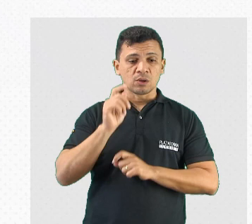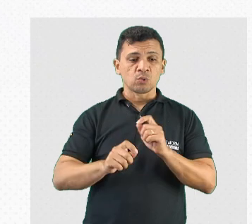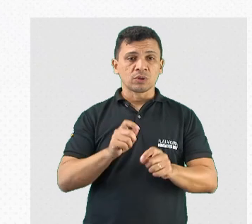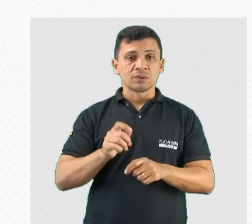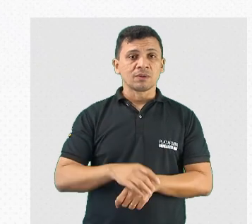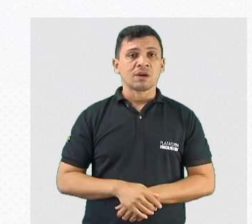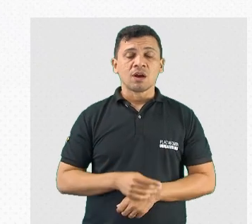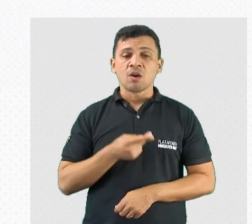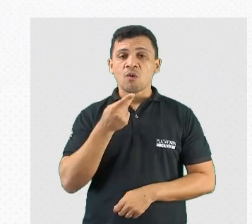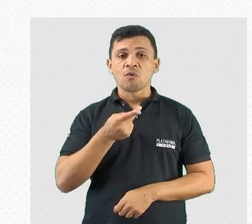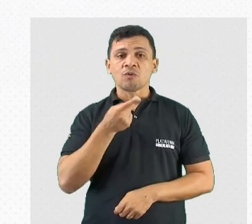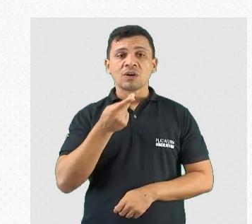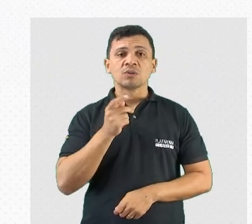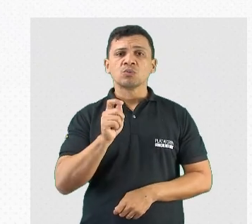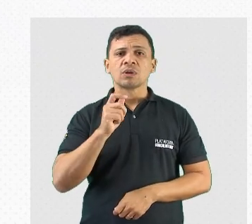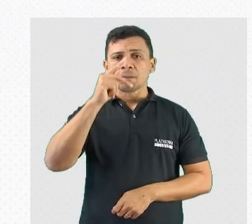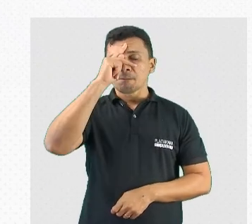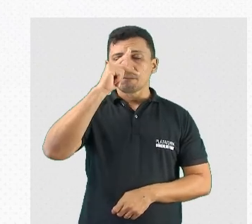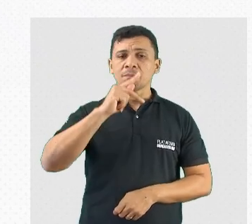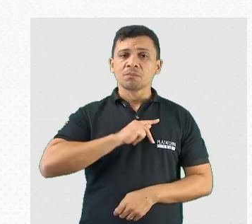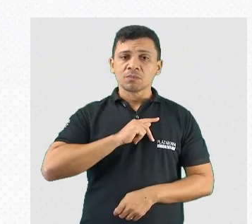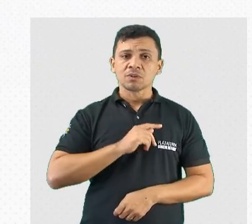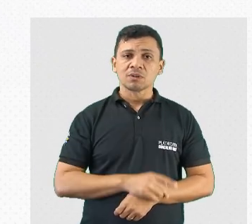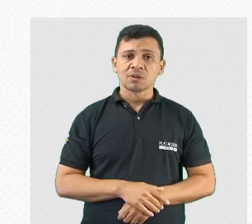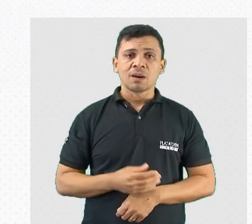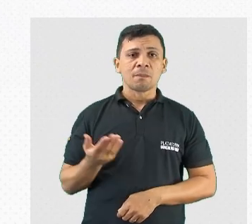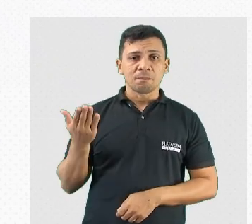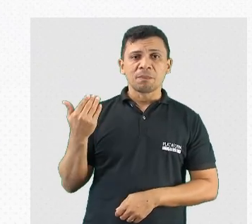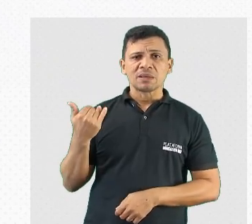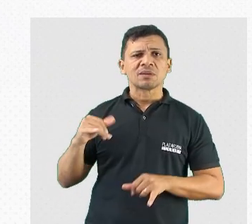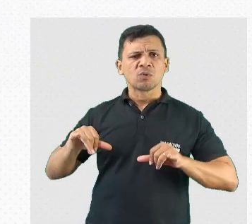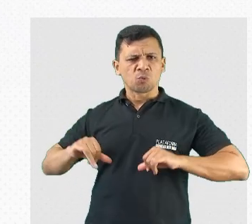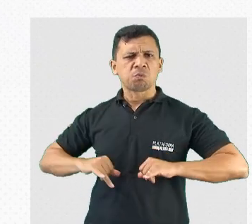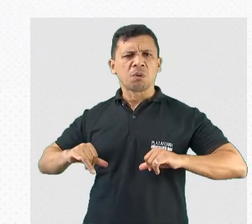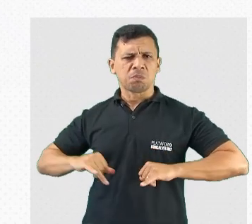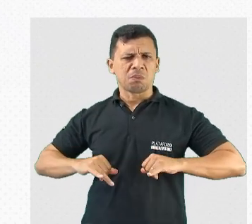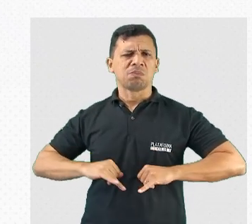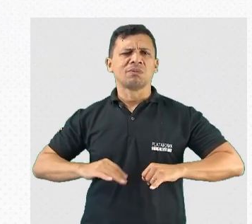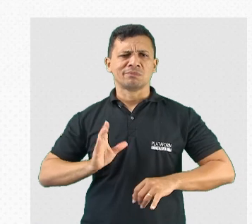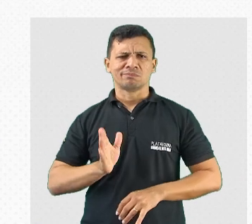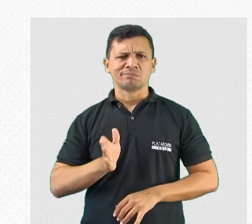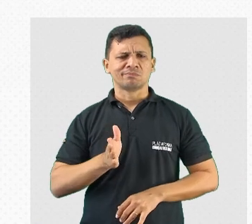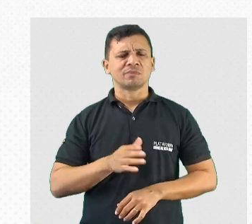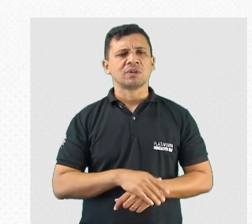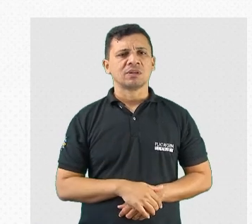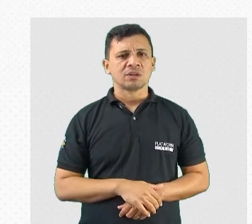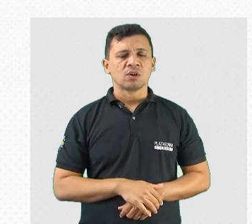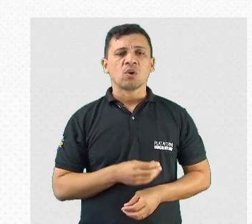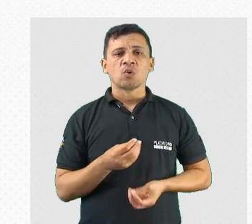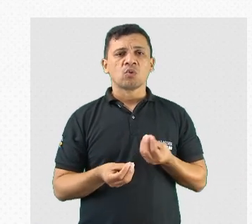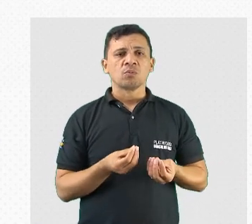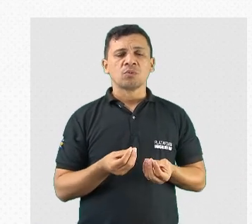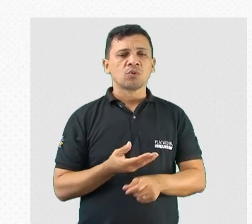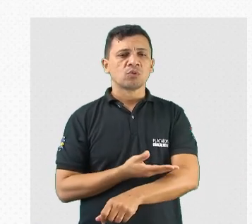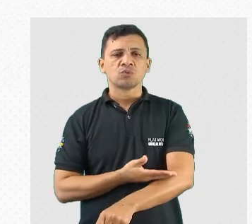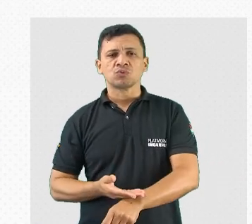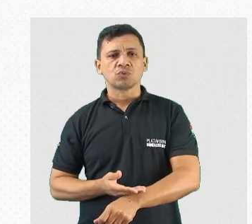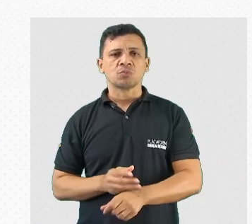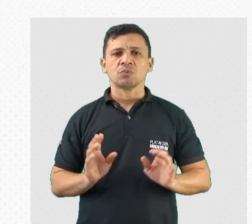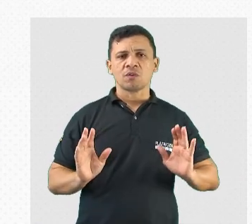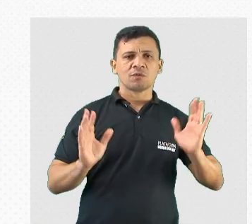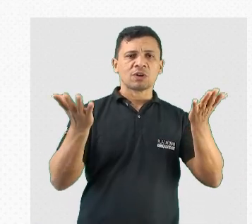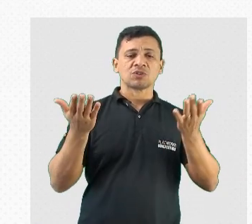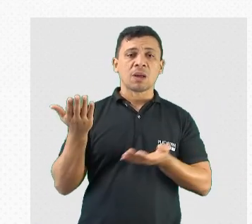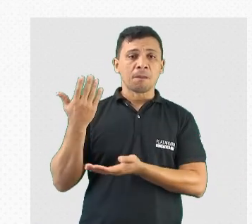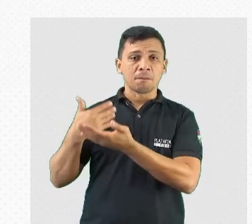como propriamente, inclusive porque eu já passei por isso pessoalmente. Manifestações, rituais e costumes que foram